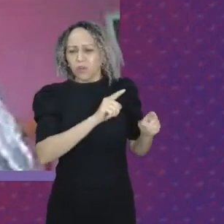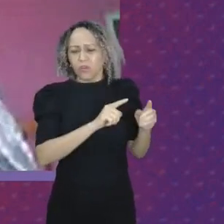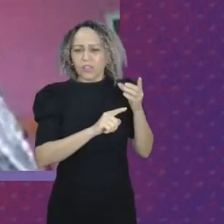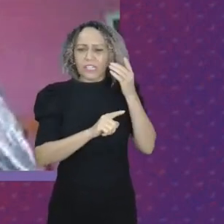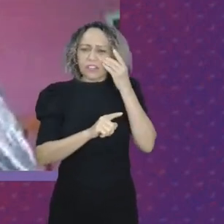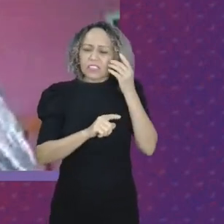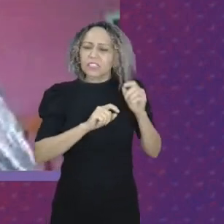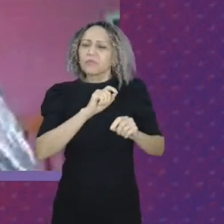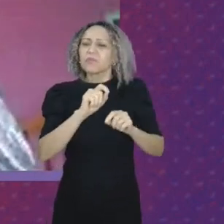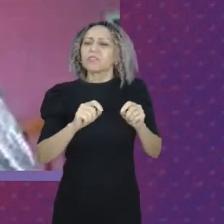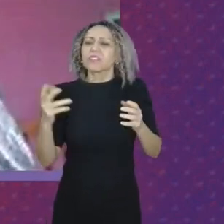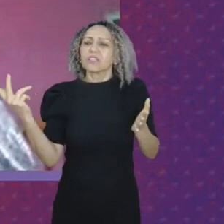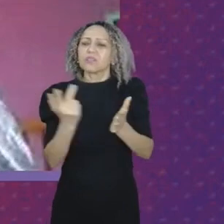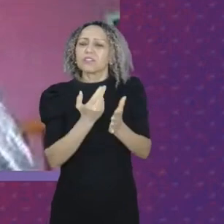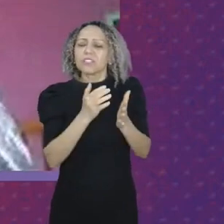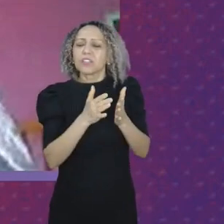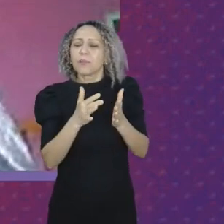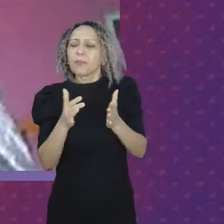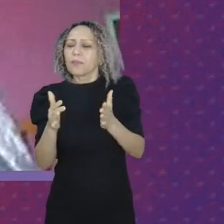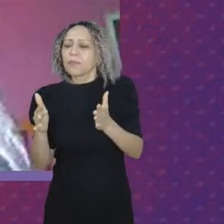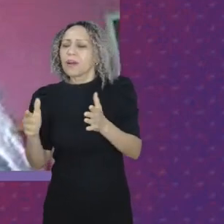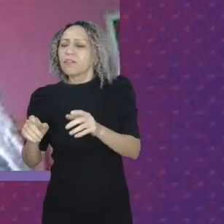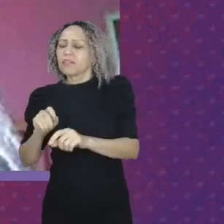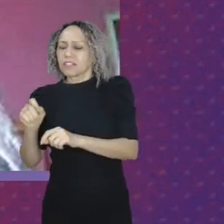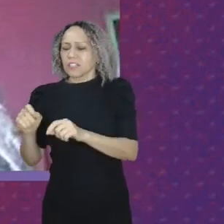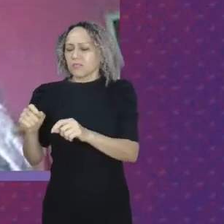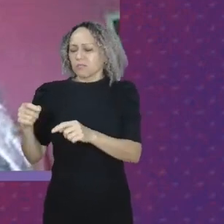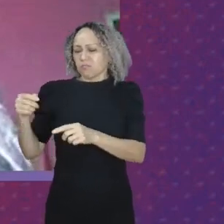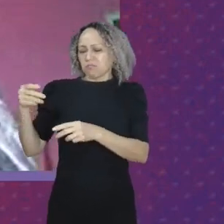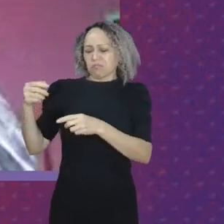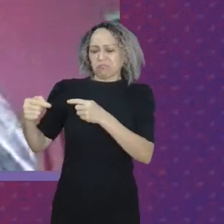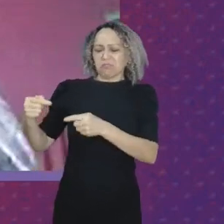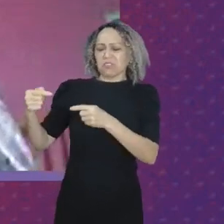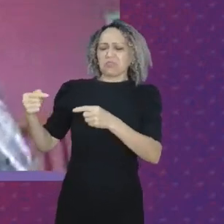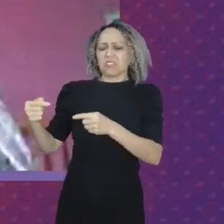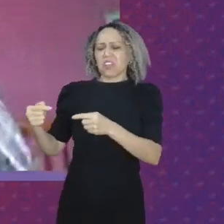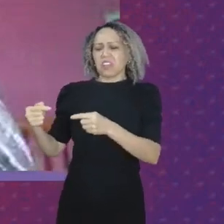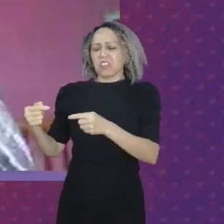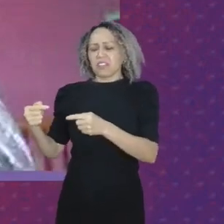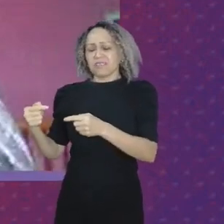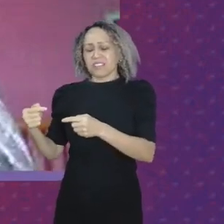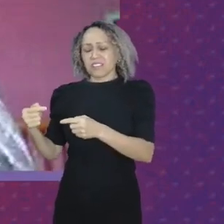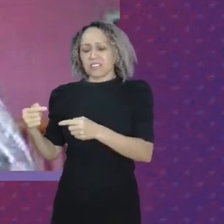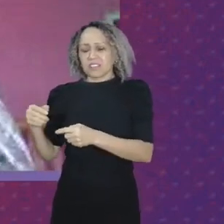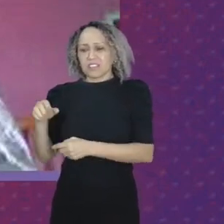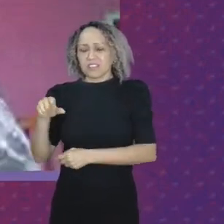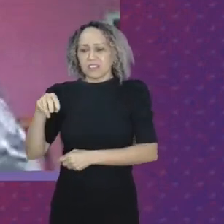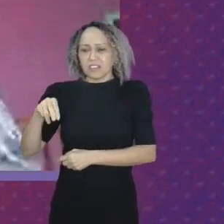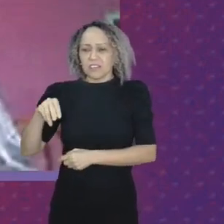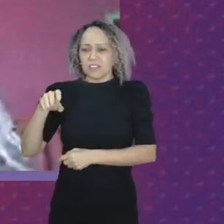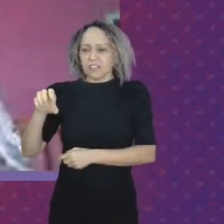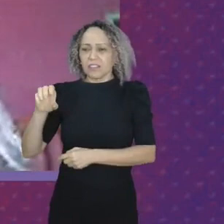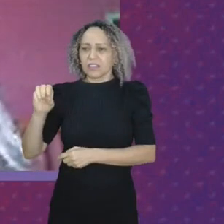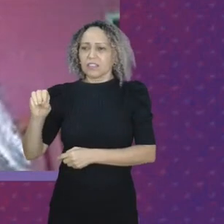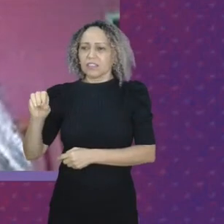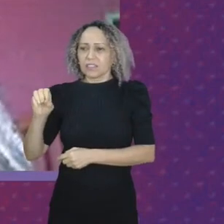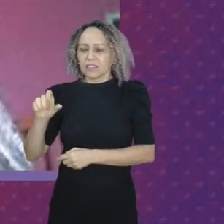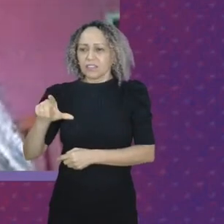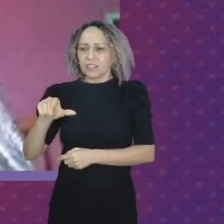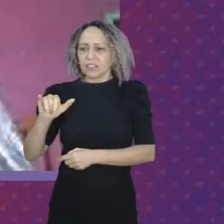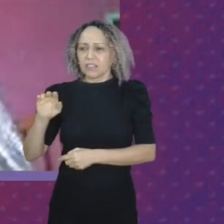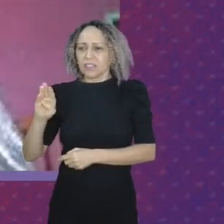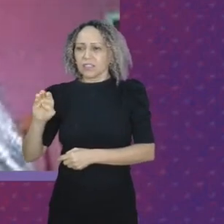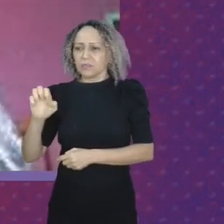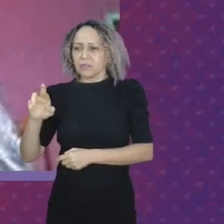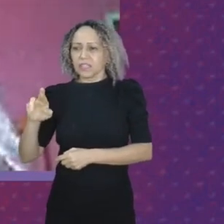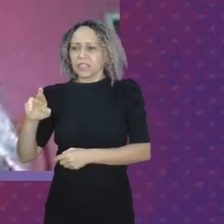de um discurso conservador, a ascensão de um discurso neoliberal, colocando que o Estado tem que ser o grande regulador de todas as coisas